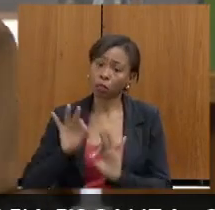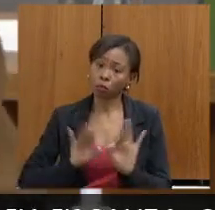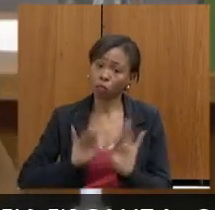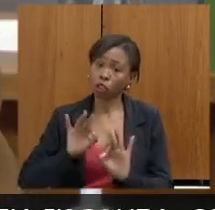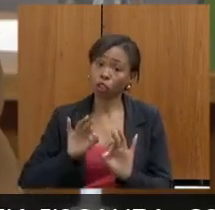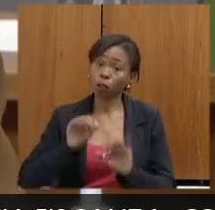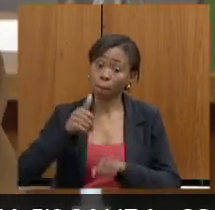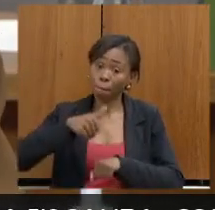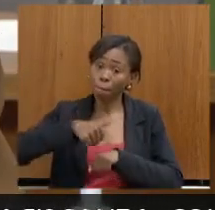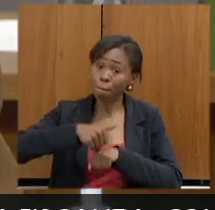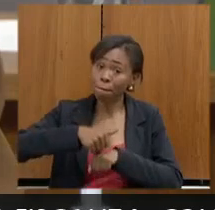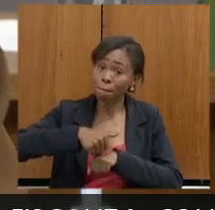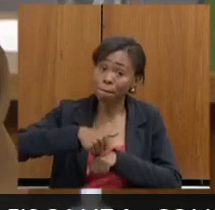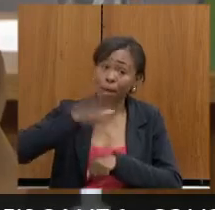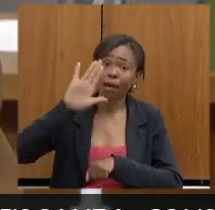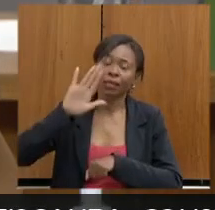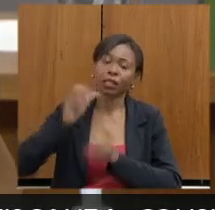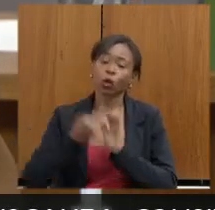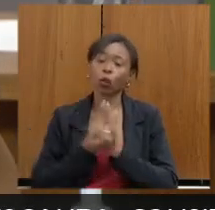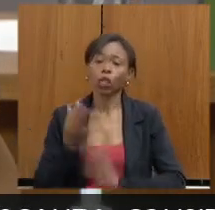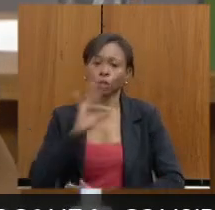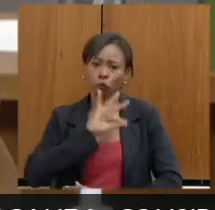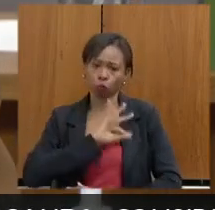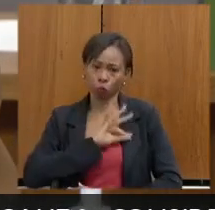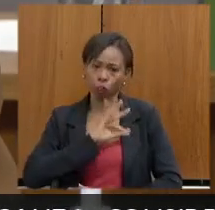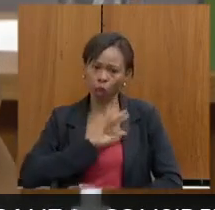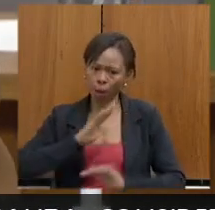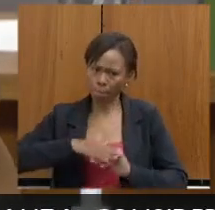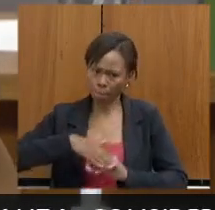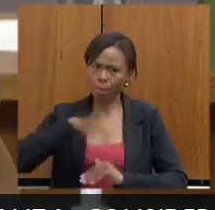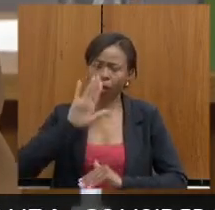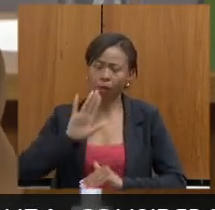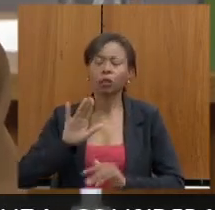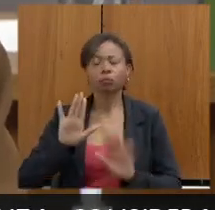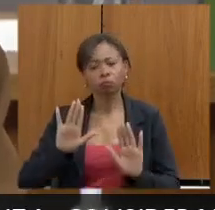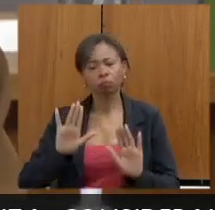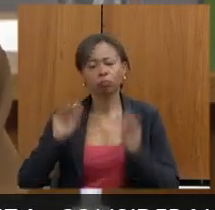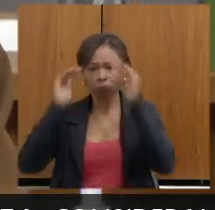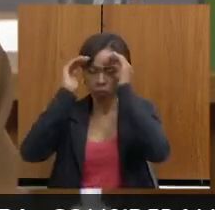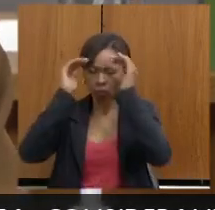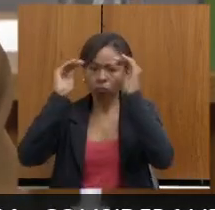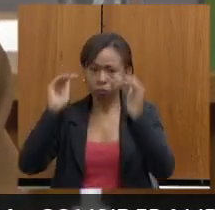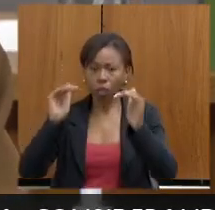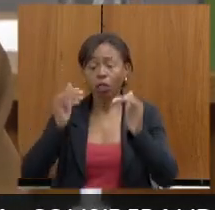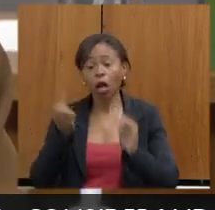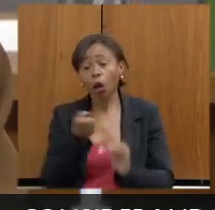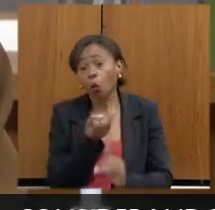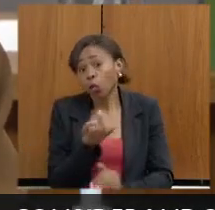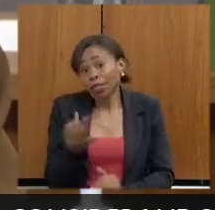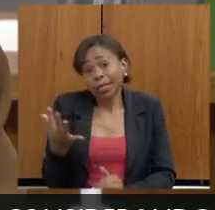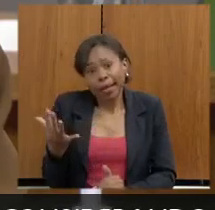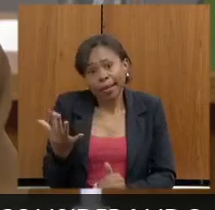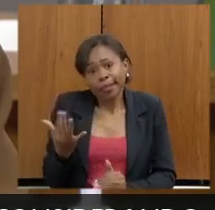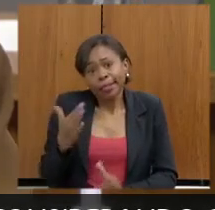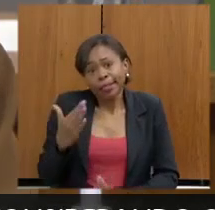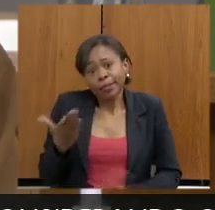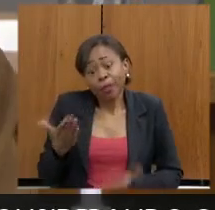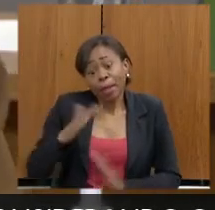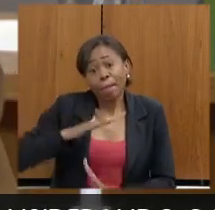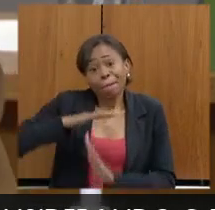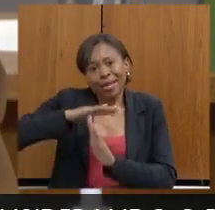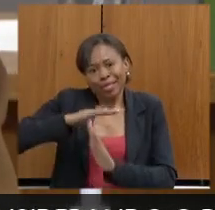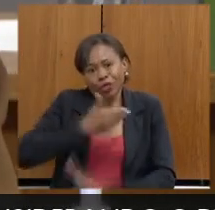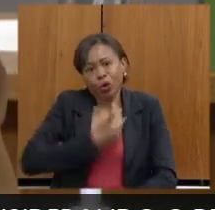segmento do efetivo ele vai ser publicidade conforme as demandas que o governo puder atender aí tô mais